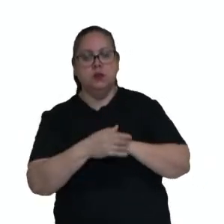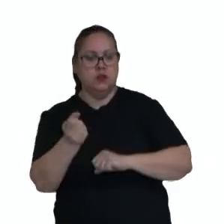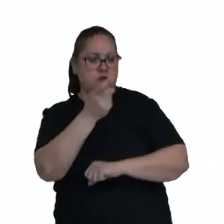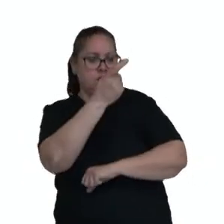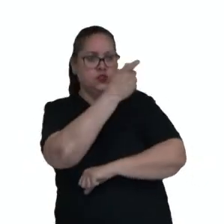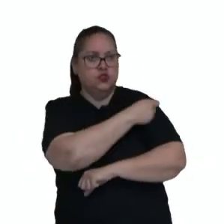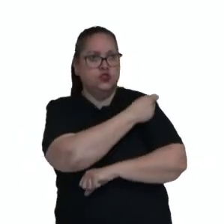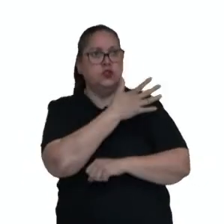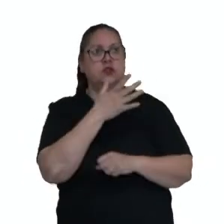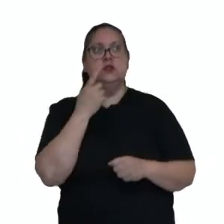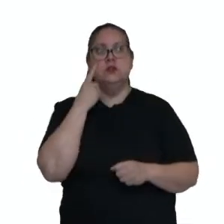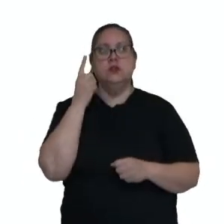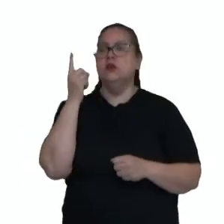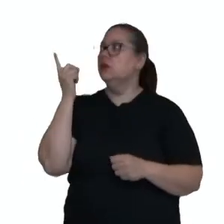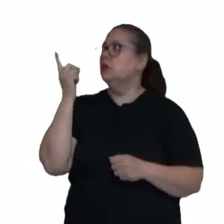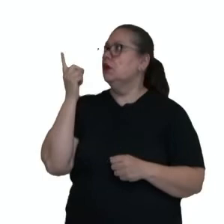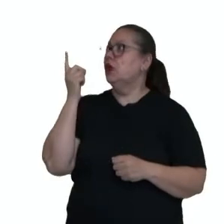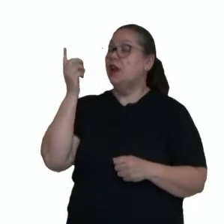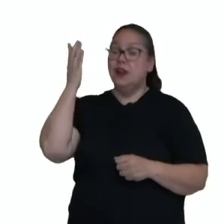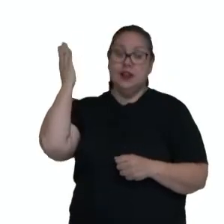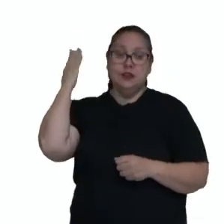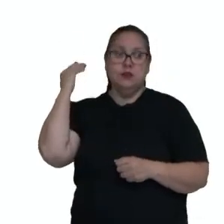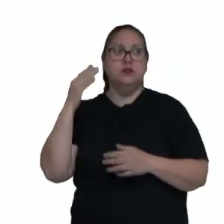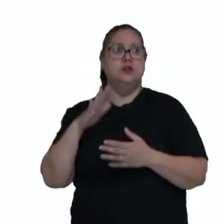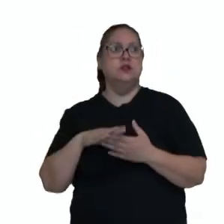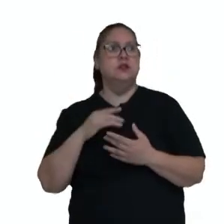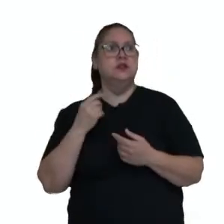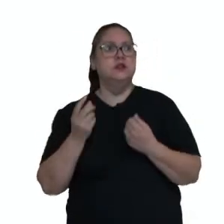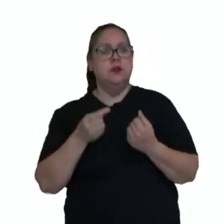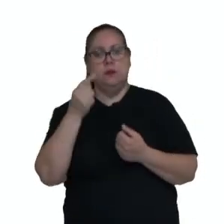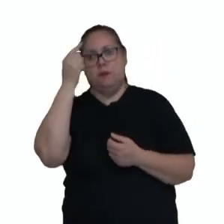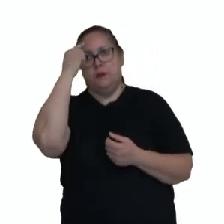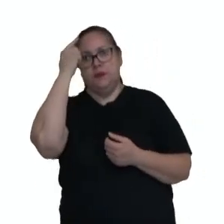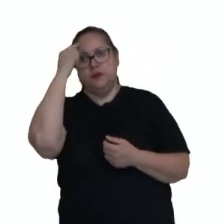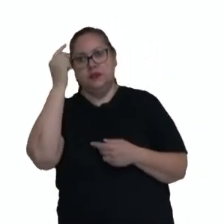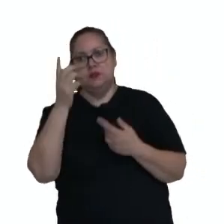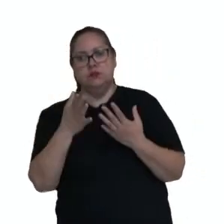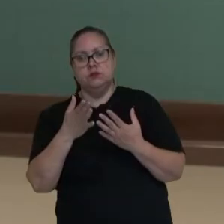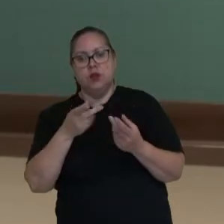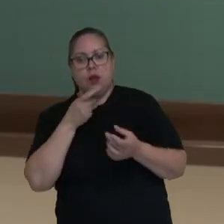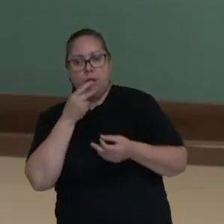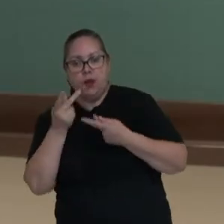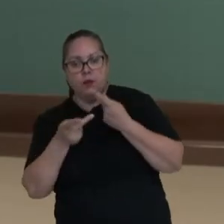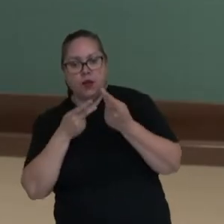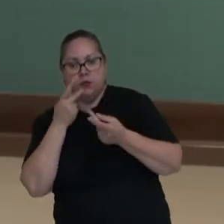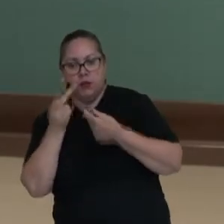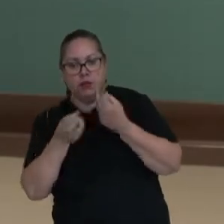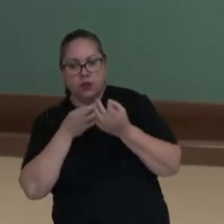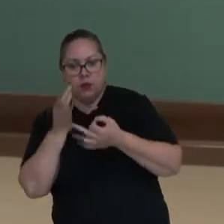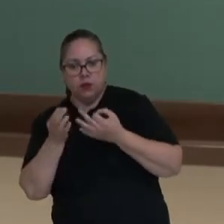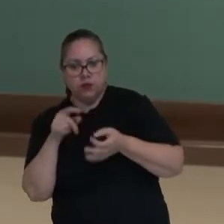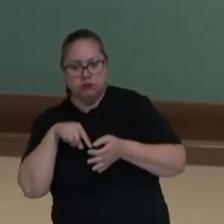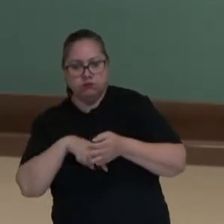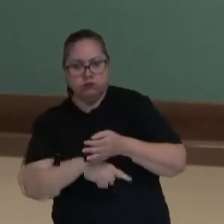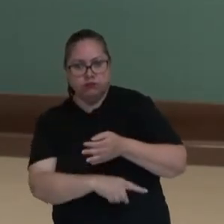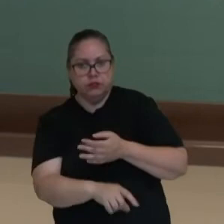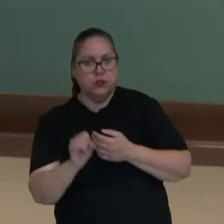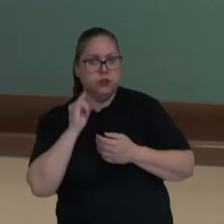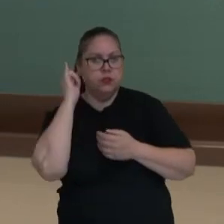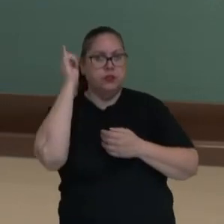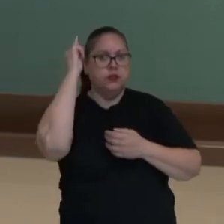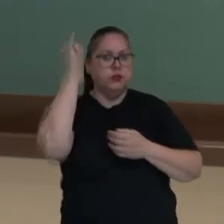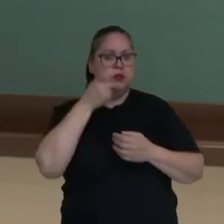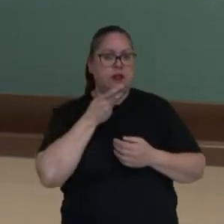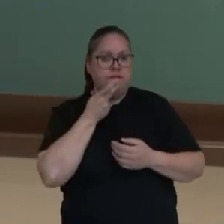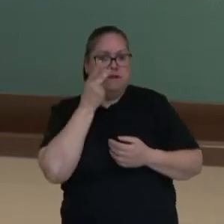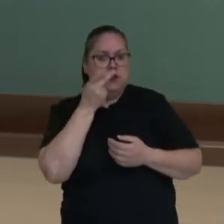vacina? Veja que naquela época eles pensavam em discutir questões que eram fundamentais, que estavam ali na